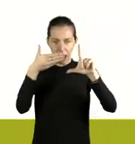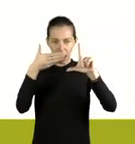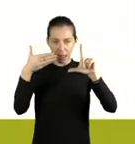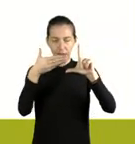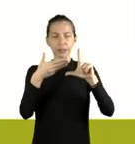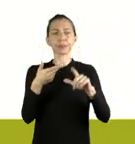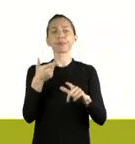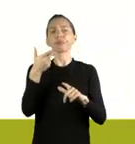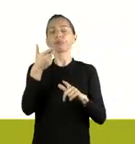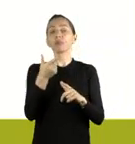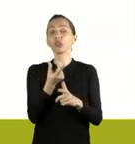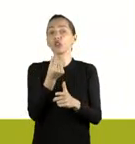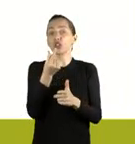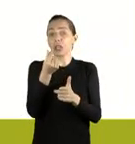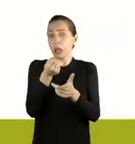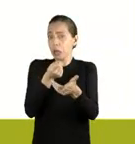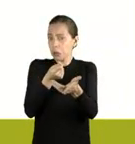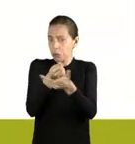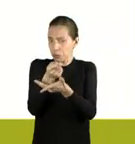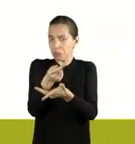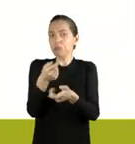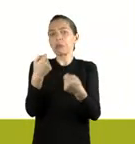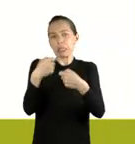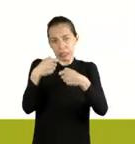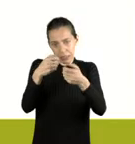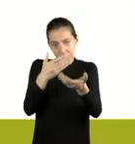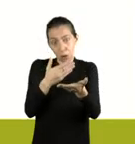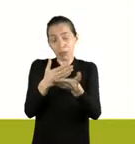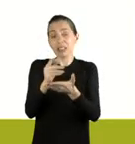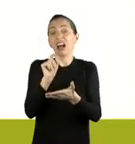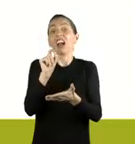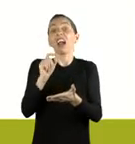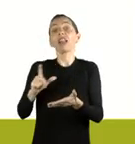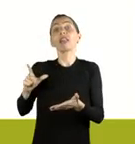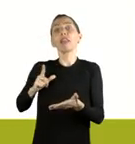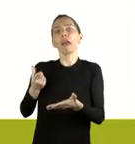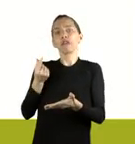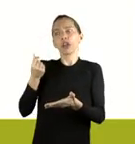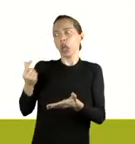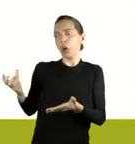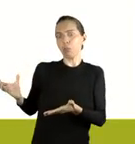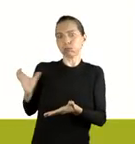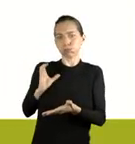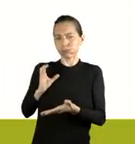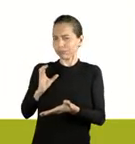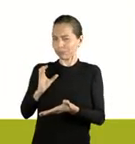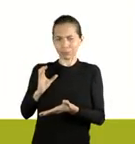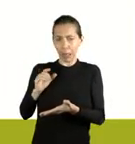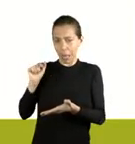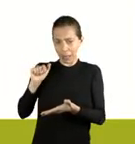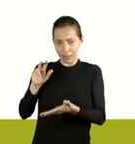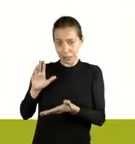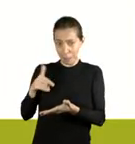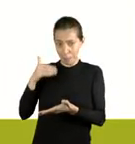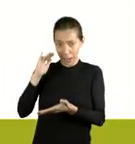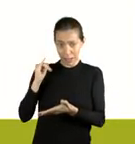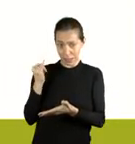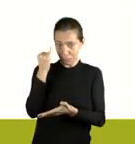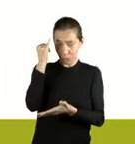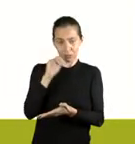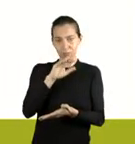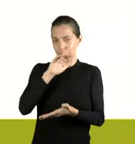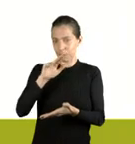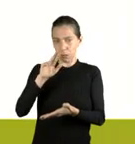O aporte inicial é muito bom para a pessoa que tem. Mas não é só isso que importa. Não é só